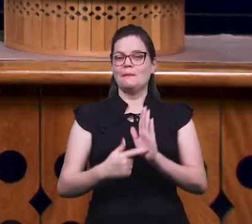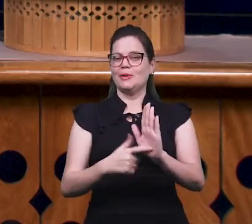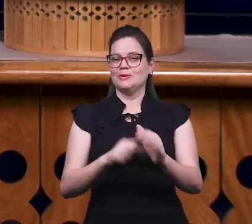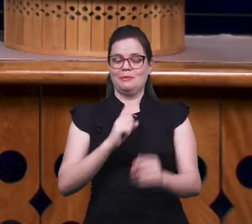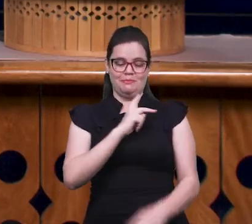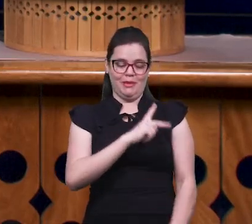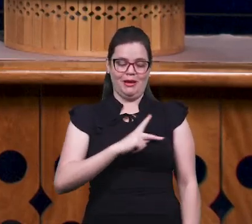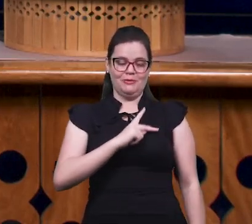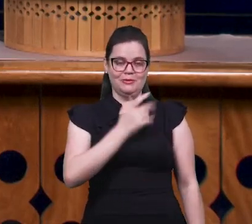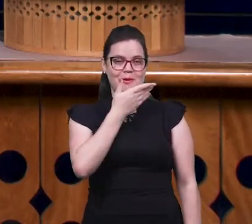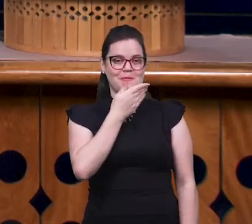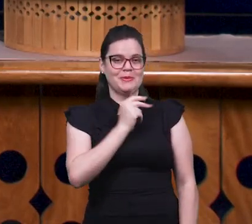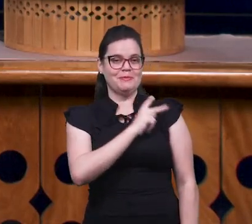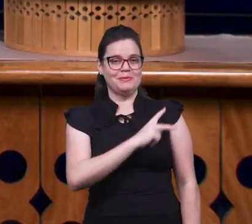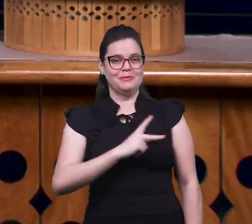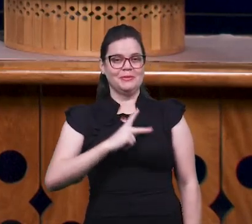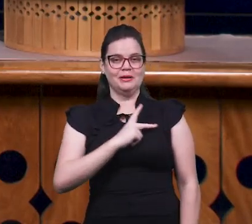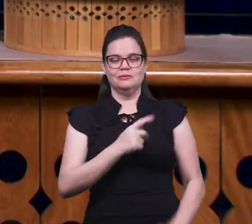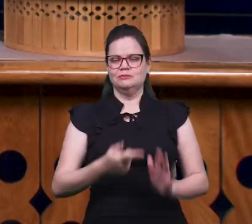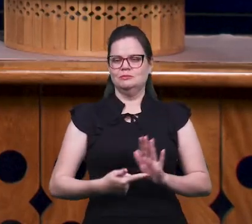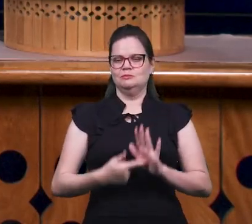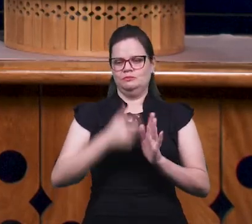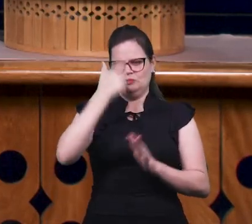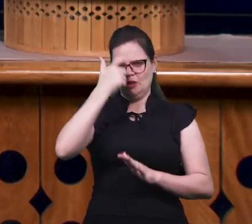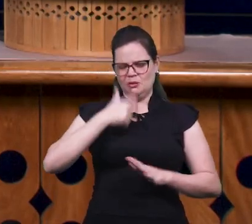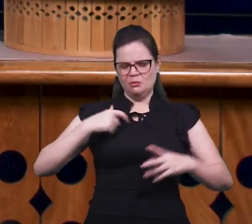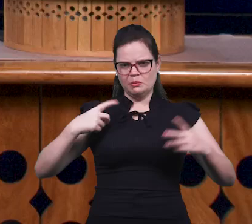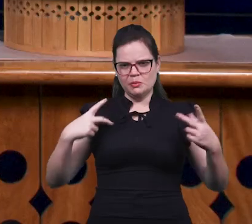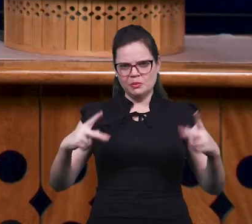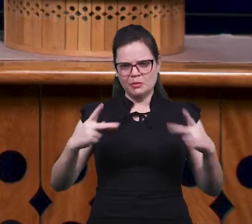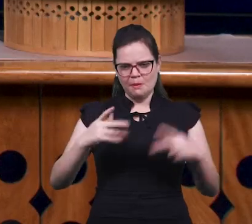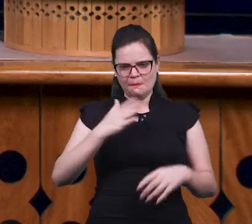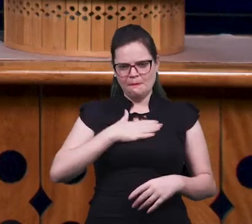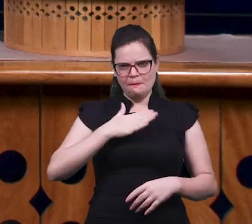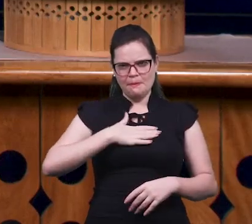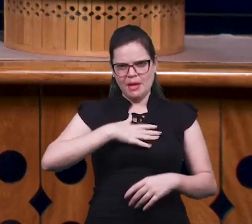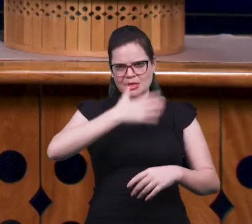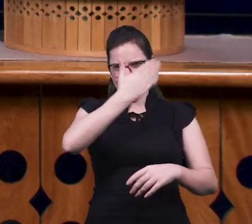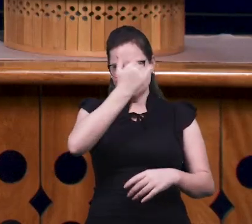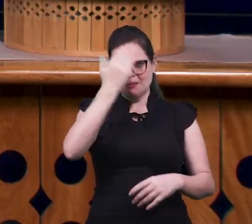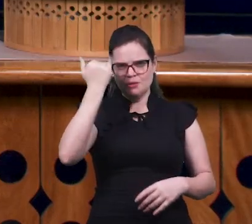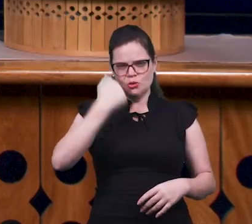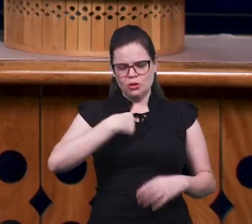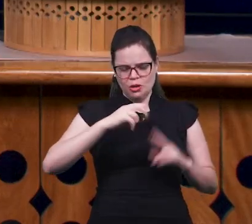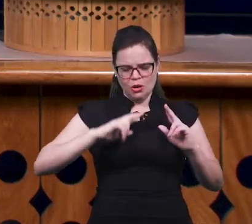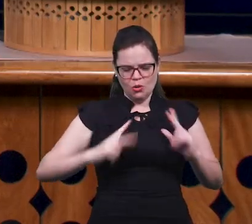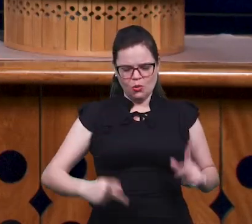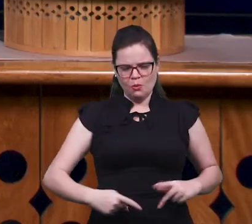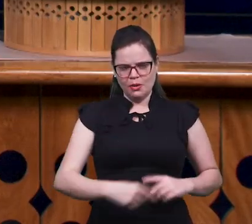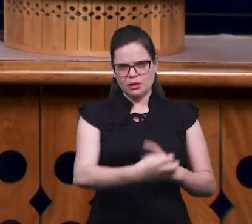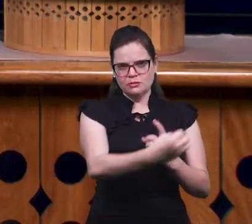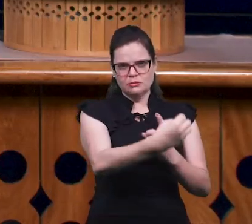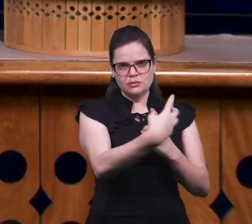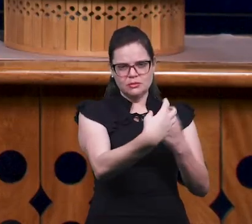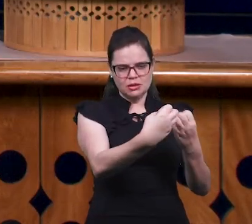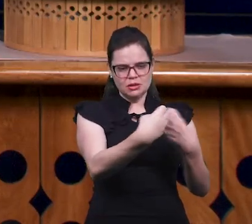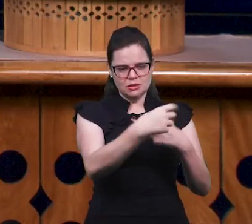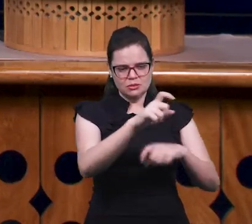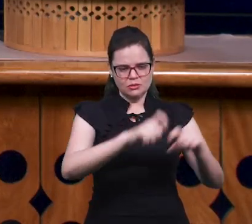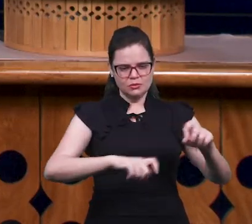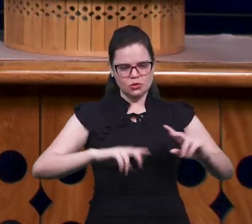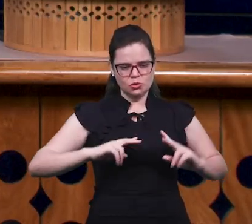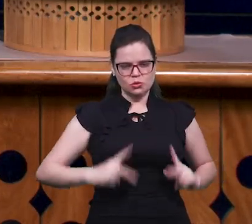sabedoria humana, mas de espírito e poder. Então a palavra dele é de poder, não é de sabedoria. Paulo era um homem sábio, né? Falava